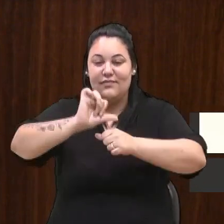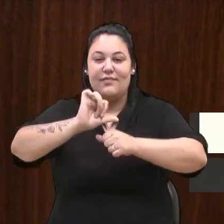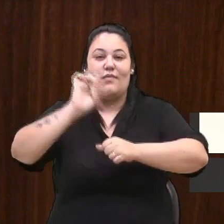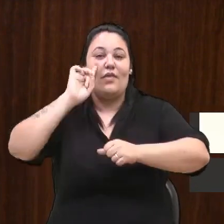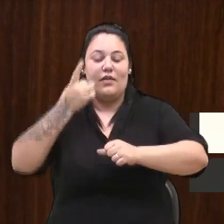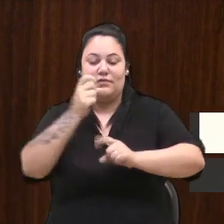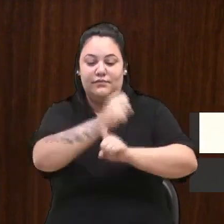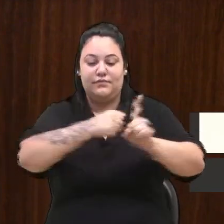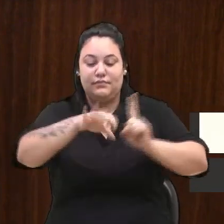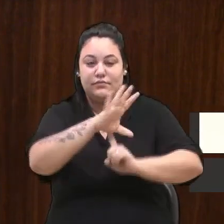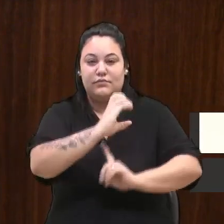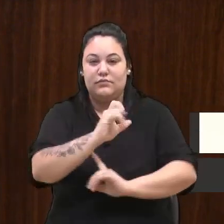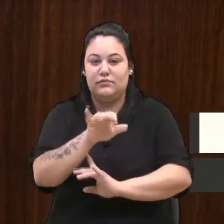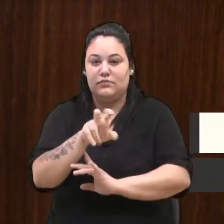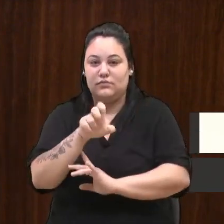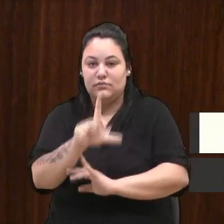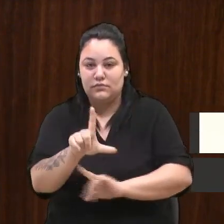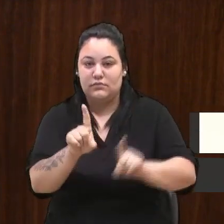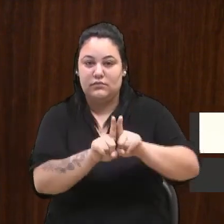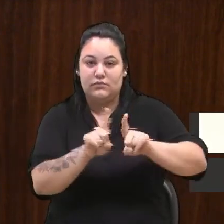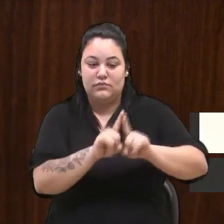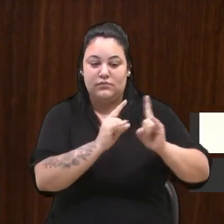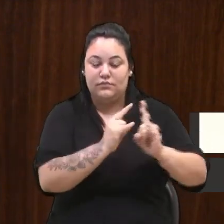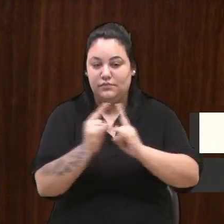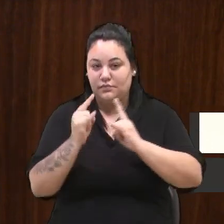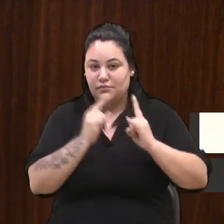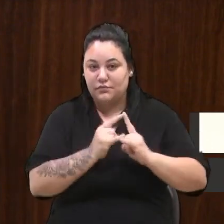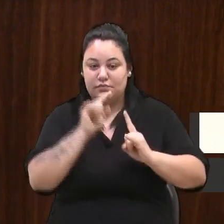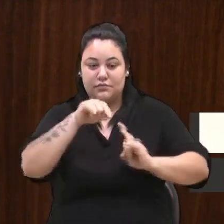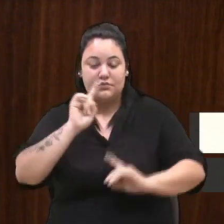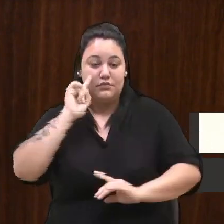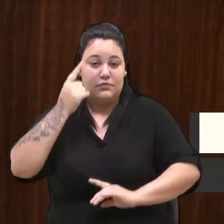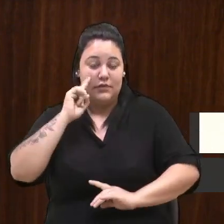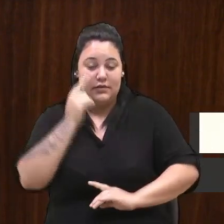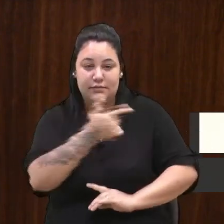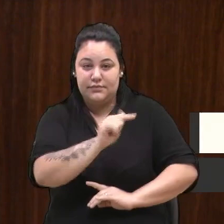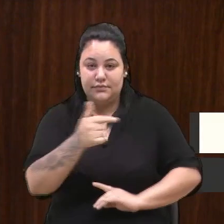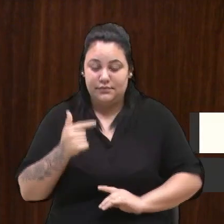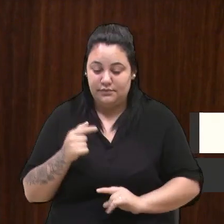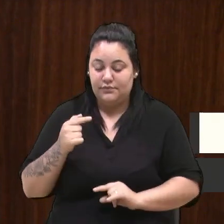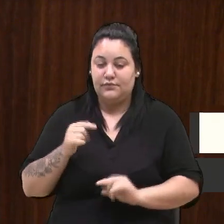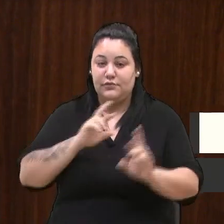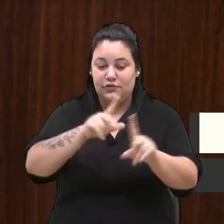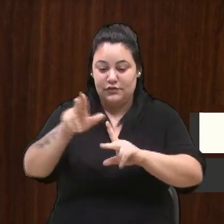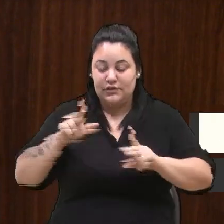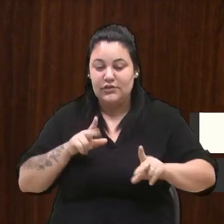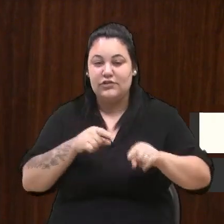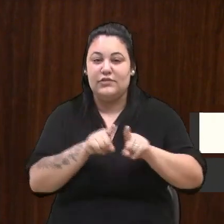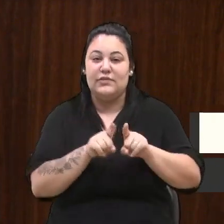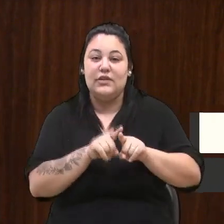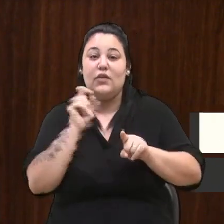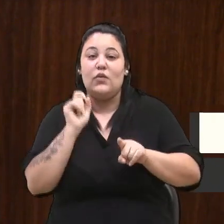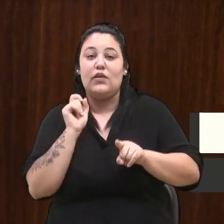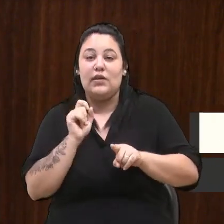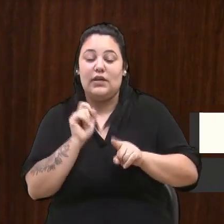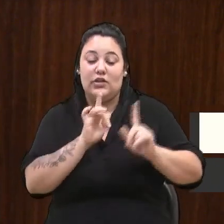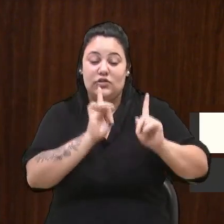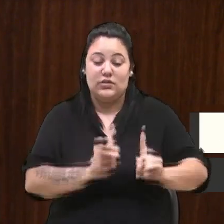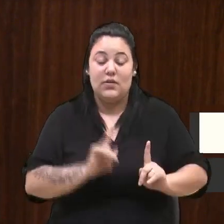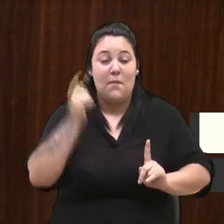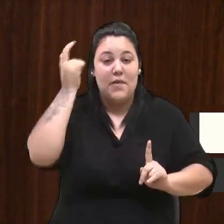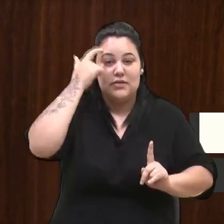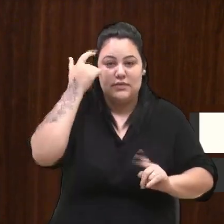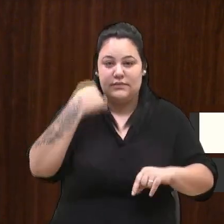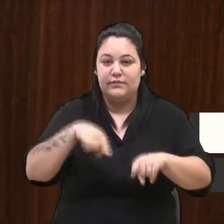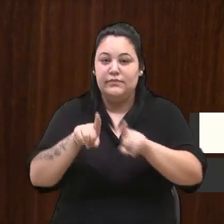civil, das entidades, se essas ideias não fossem tão divergentes do que a gestão pensava e